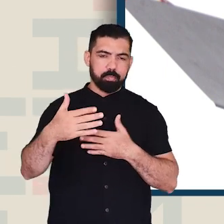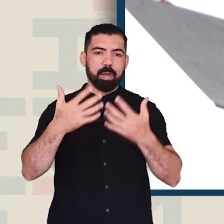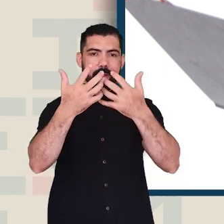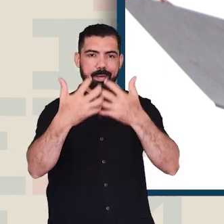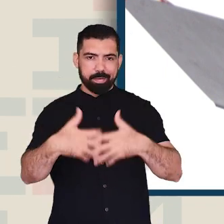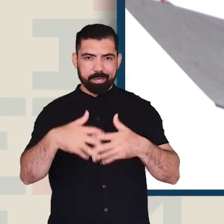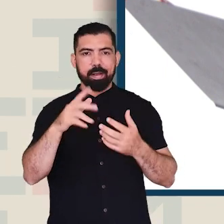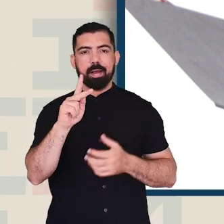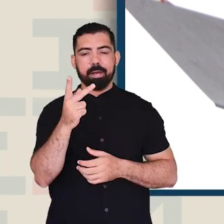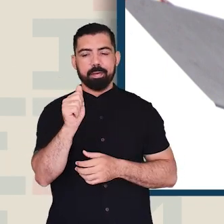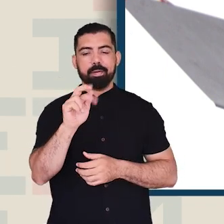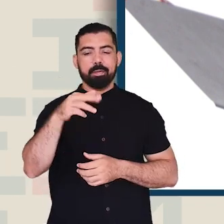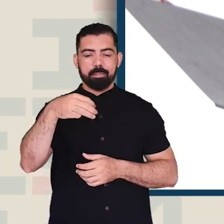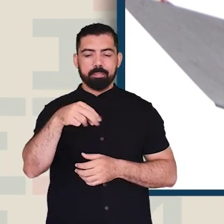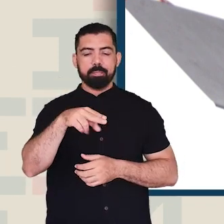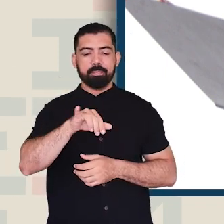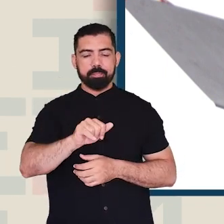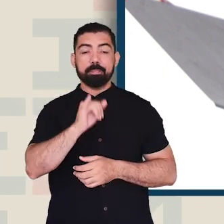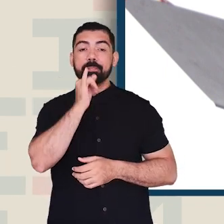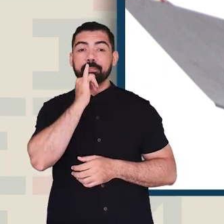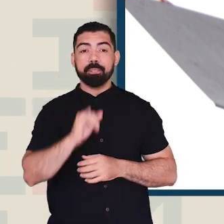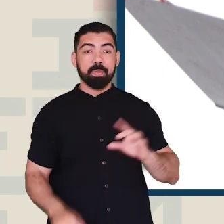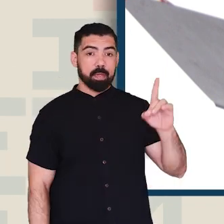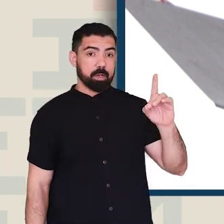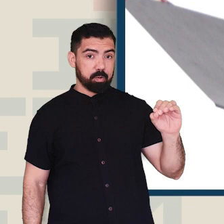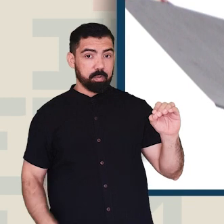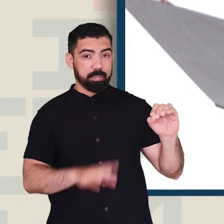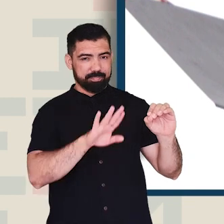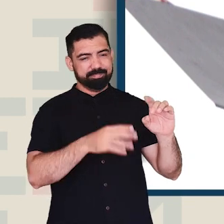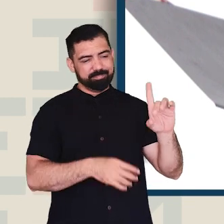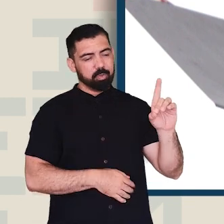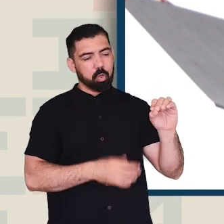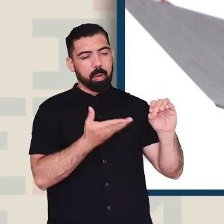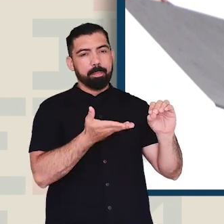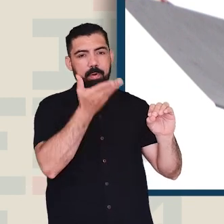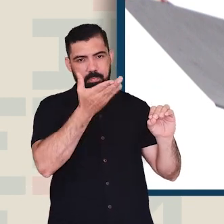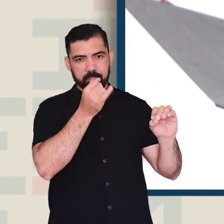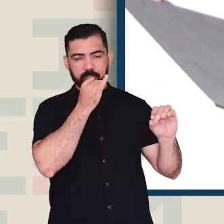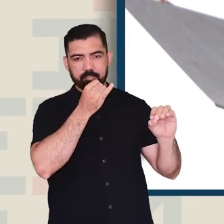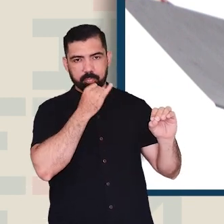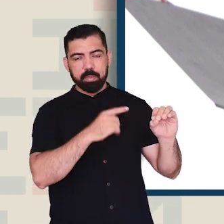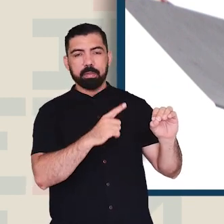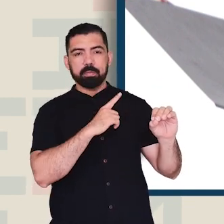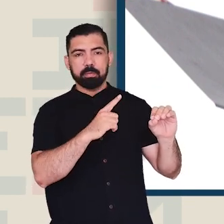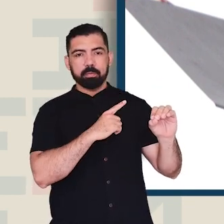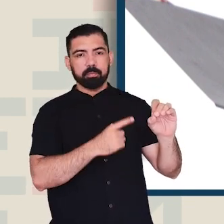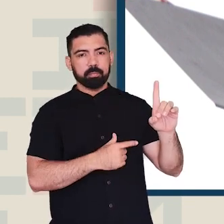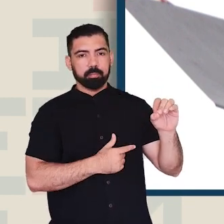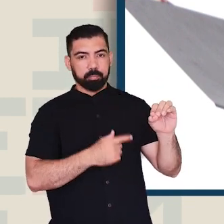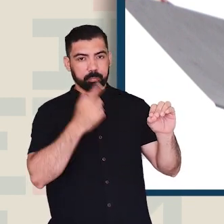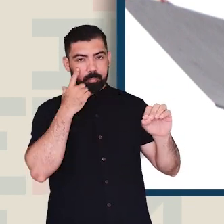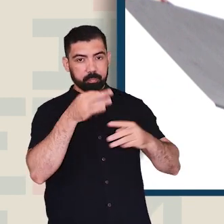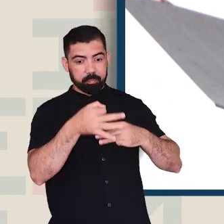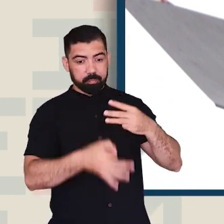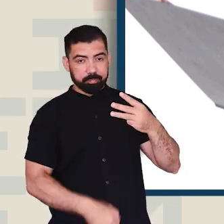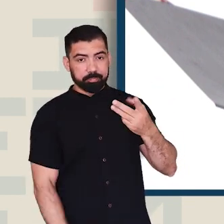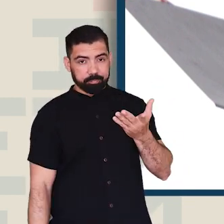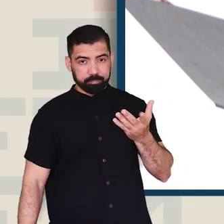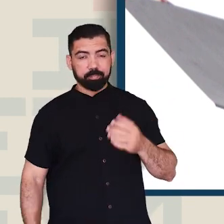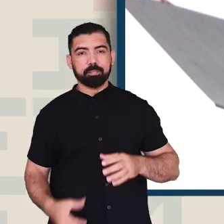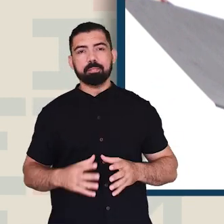mas digamos que num dó, eu tenho um dó maior, por exemplo, eu tenho A tríade de Dó maior. Dó, Ré,